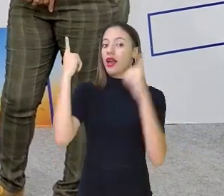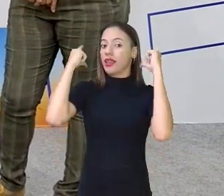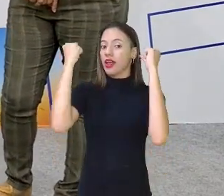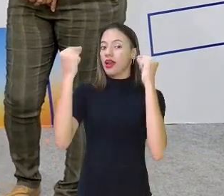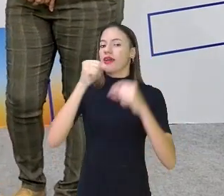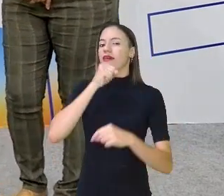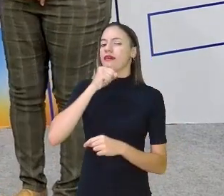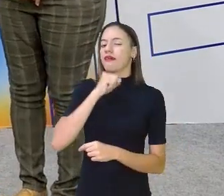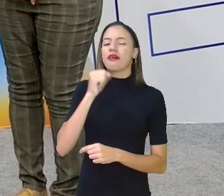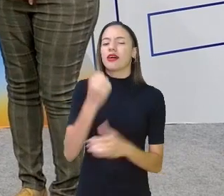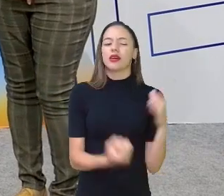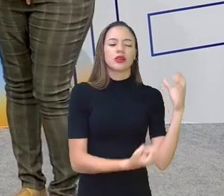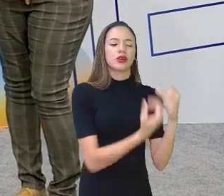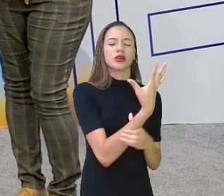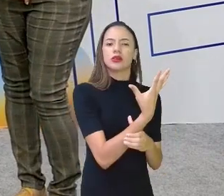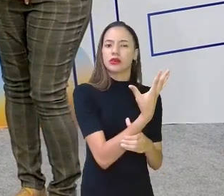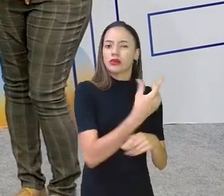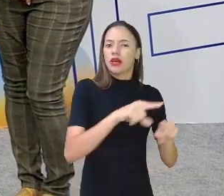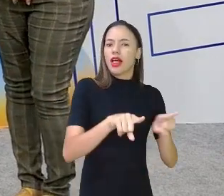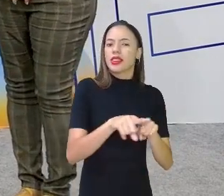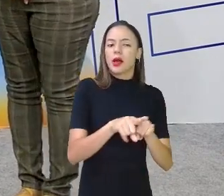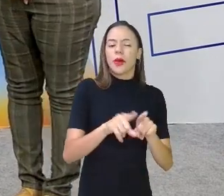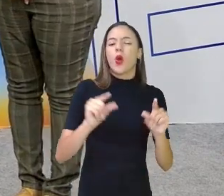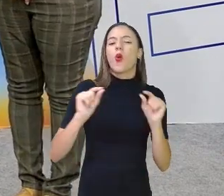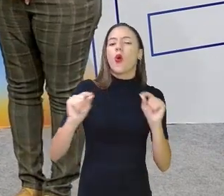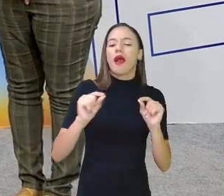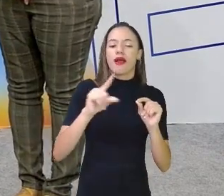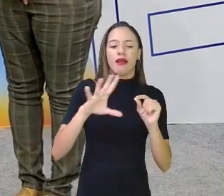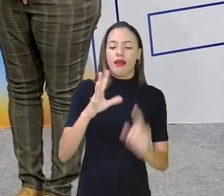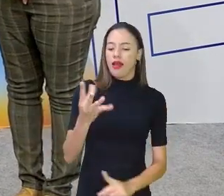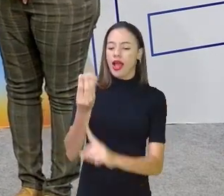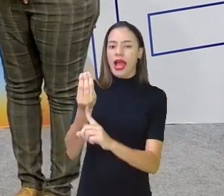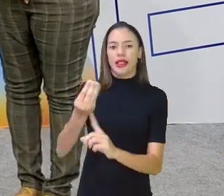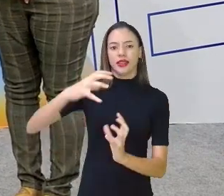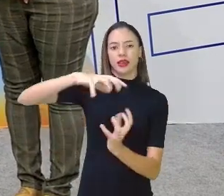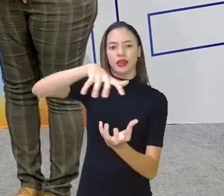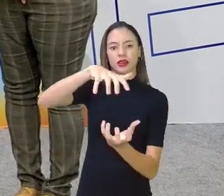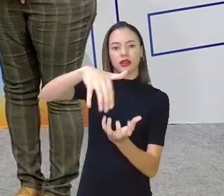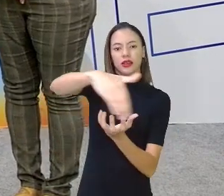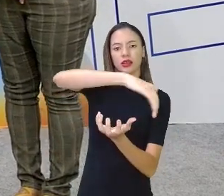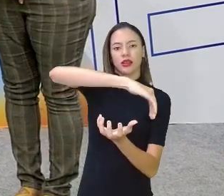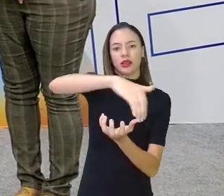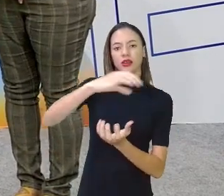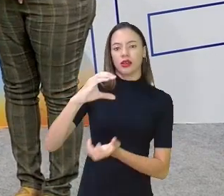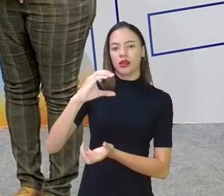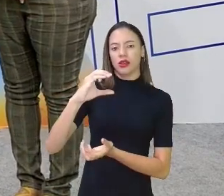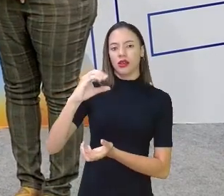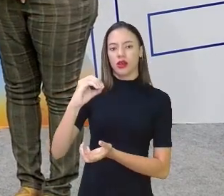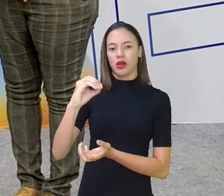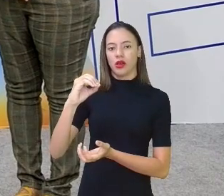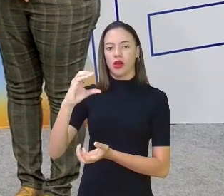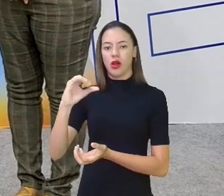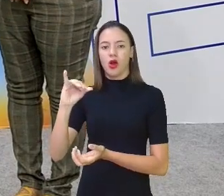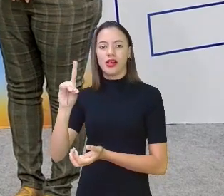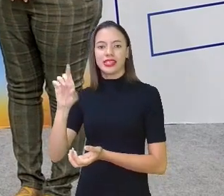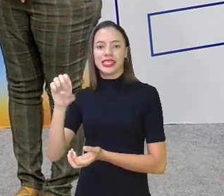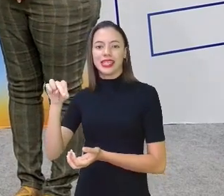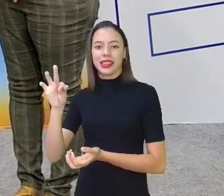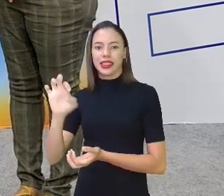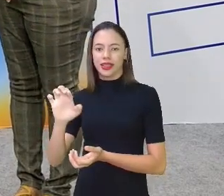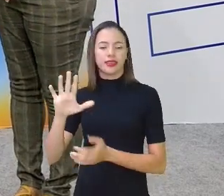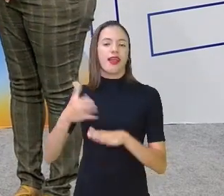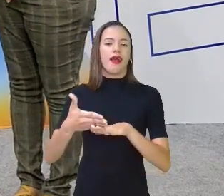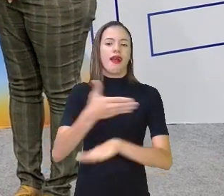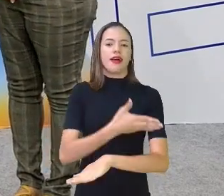As origens do que é a arte no Ocidente. Antes da arte chegar